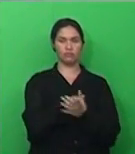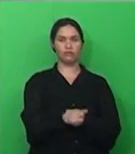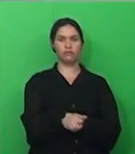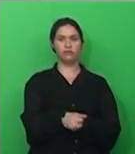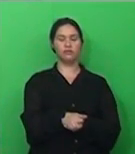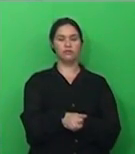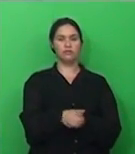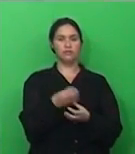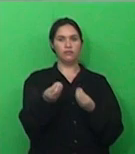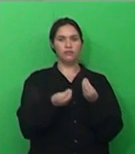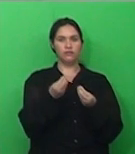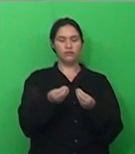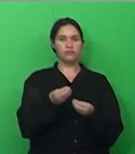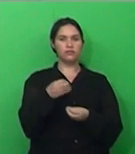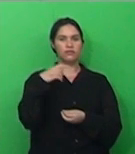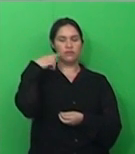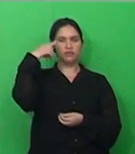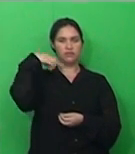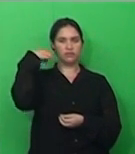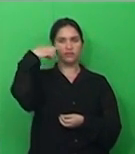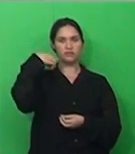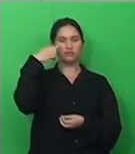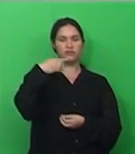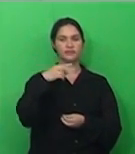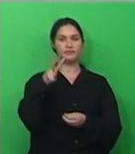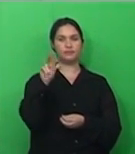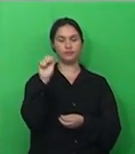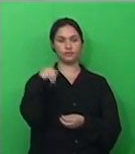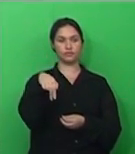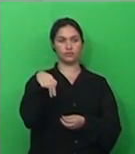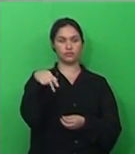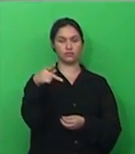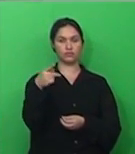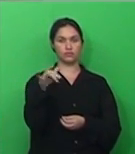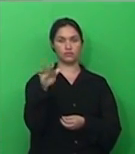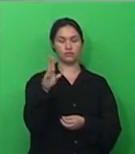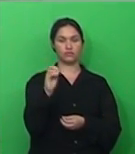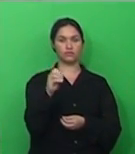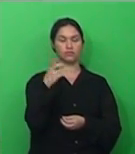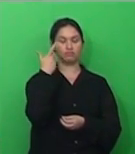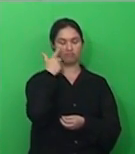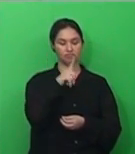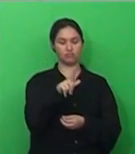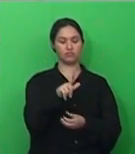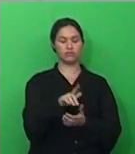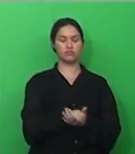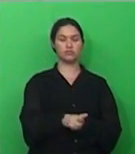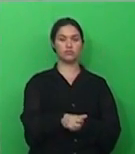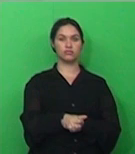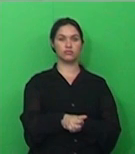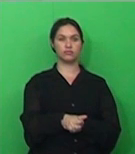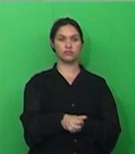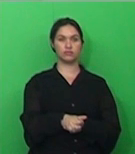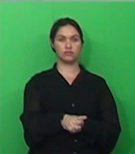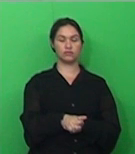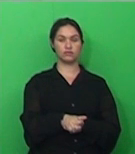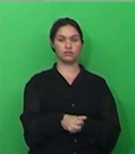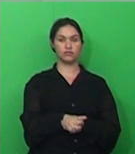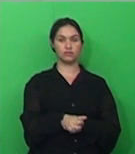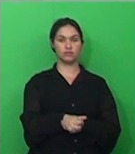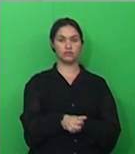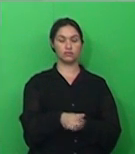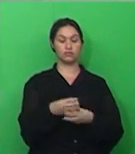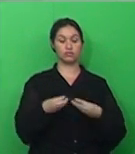Um deputado vampiro que no passado havia assumido compromisso e finalmente esse ano conseguiu honrar esse compromisso,